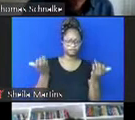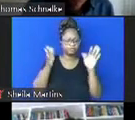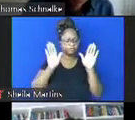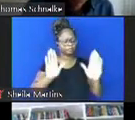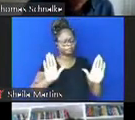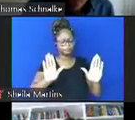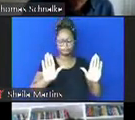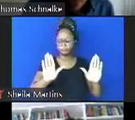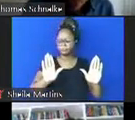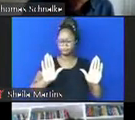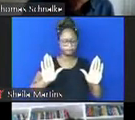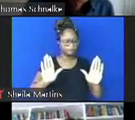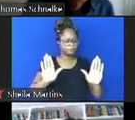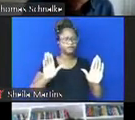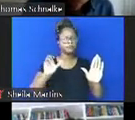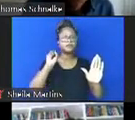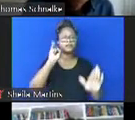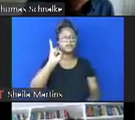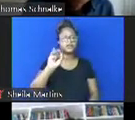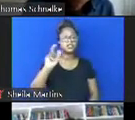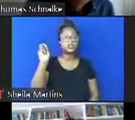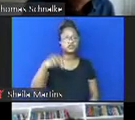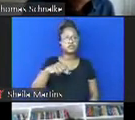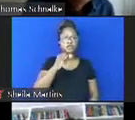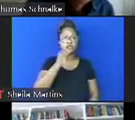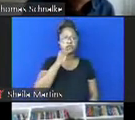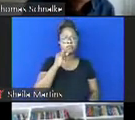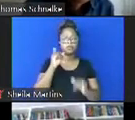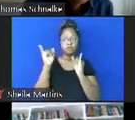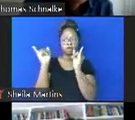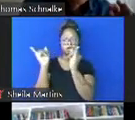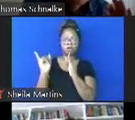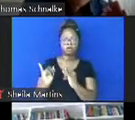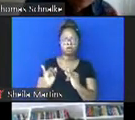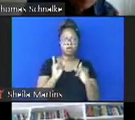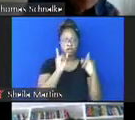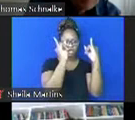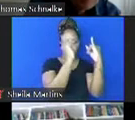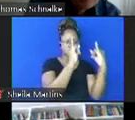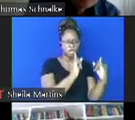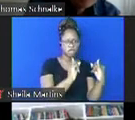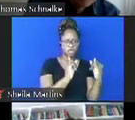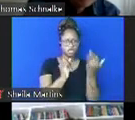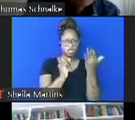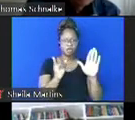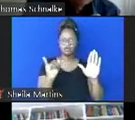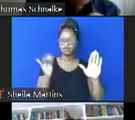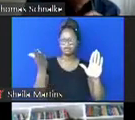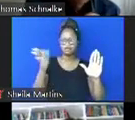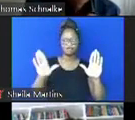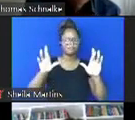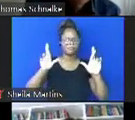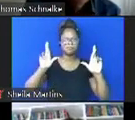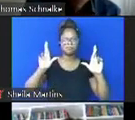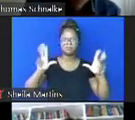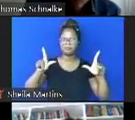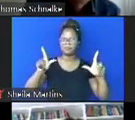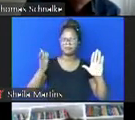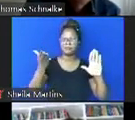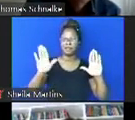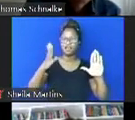e se pusermos uma maquete de cera anatômica do lado, é muito diferente, porque aqui você vai ver